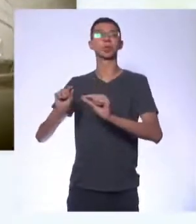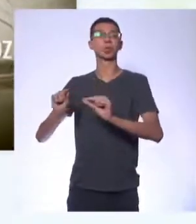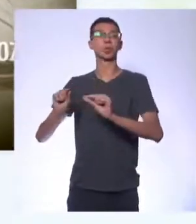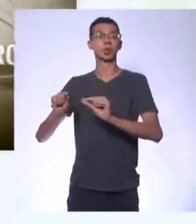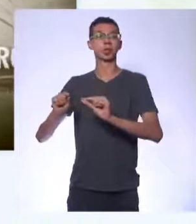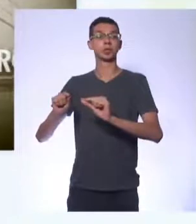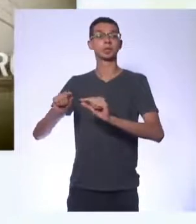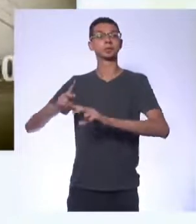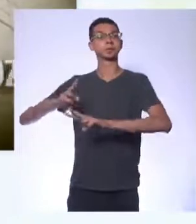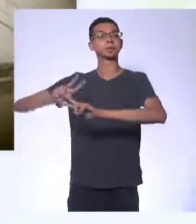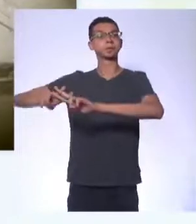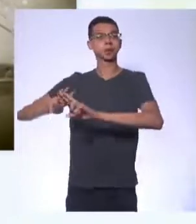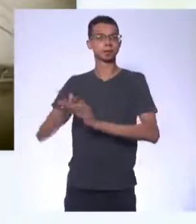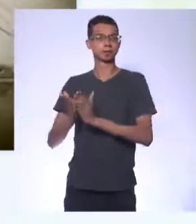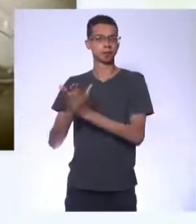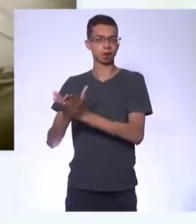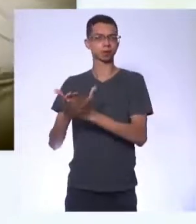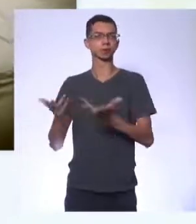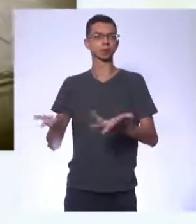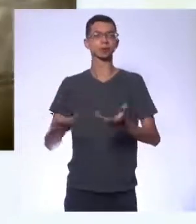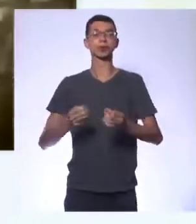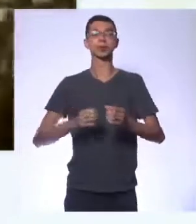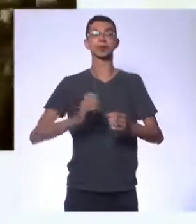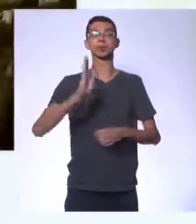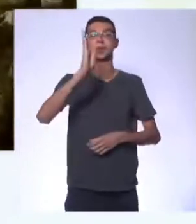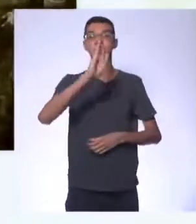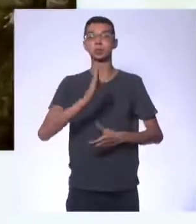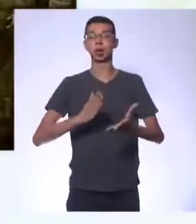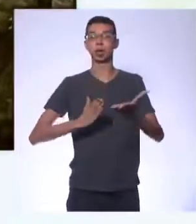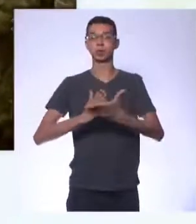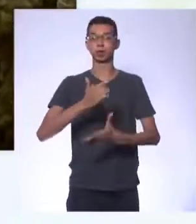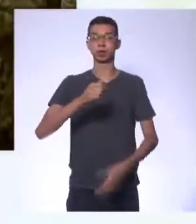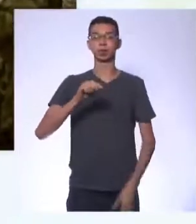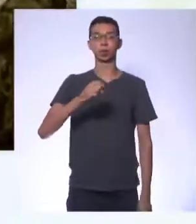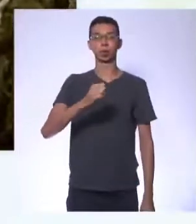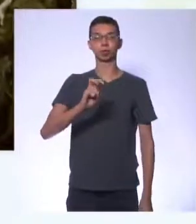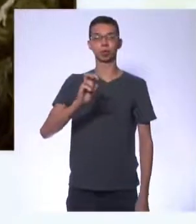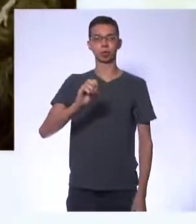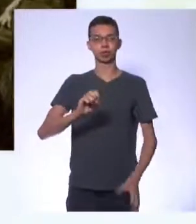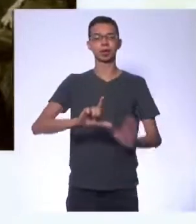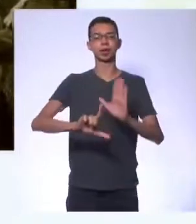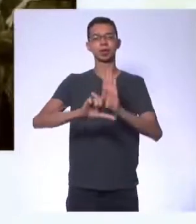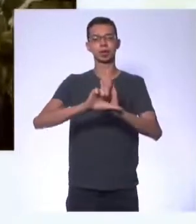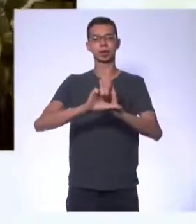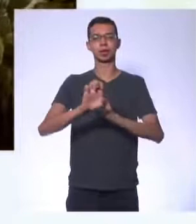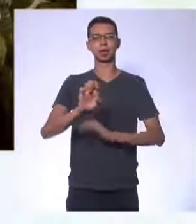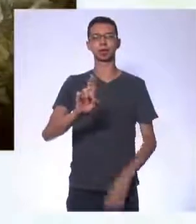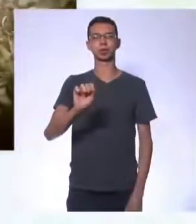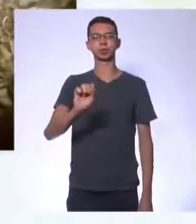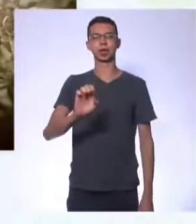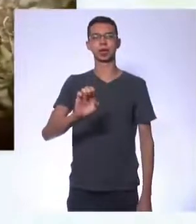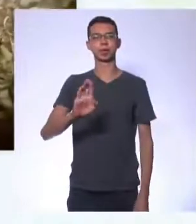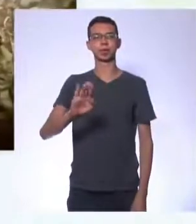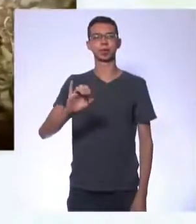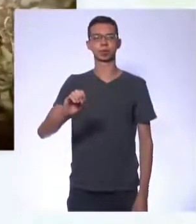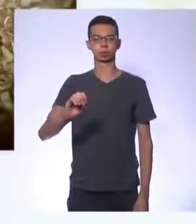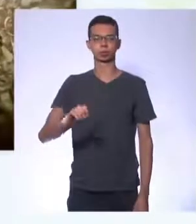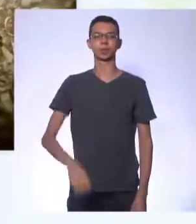em 1850 a Lei Eusébio de Queiroz, finalmente reprimindo de fato o tráfico de escravos.